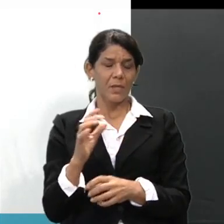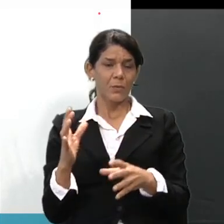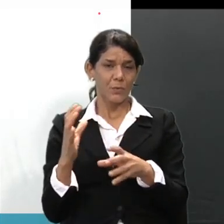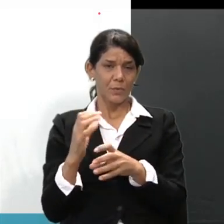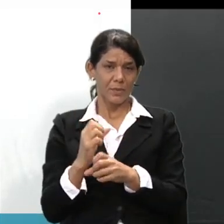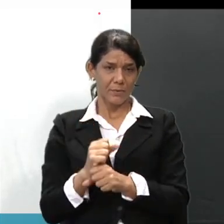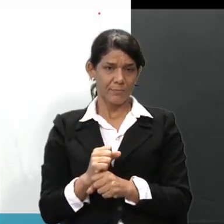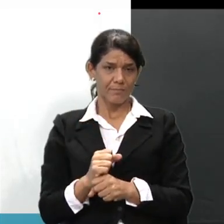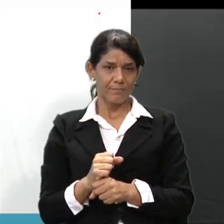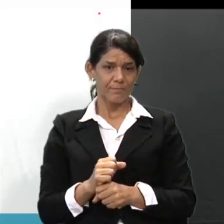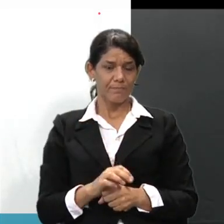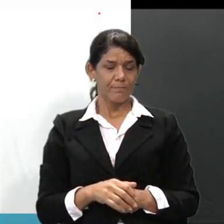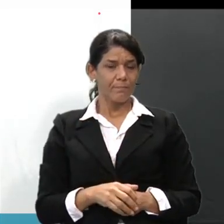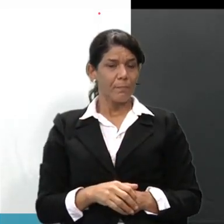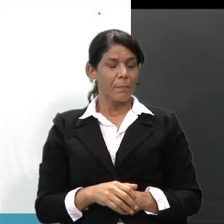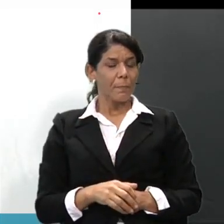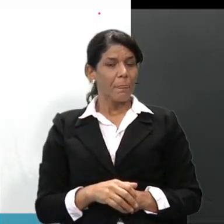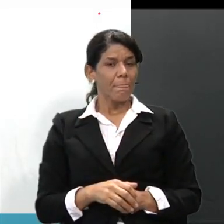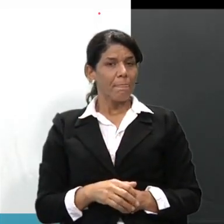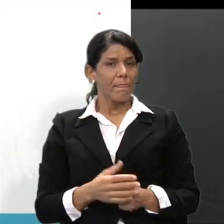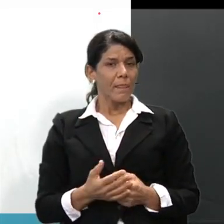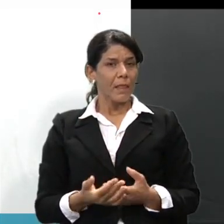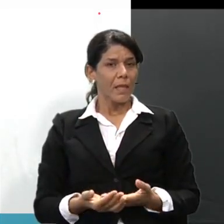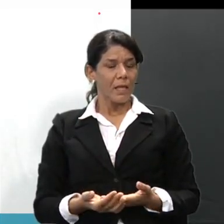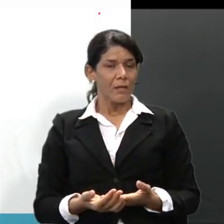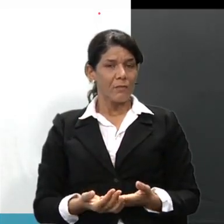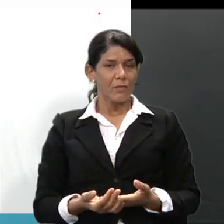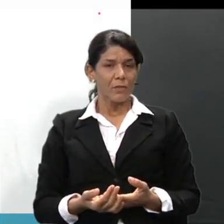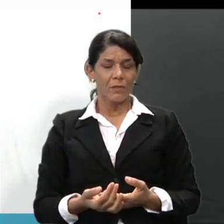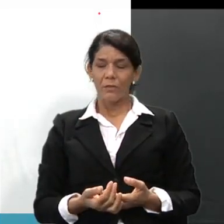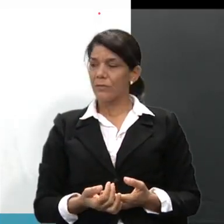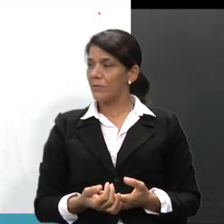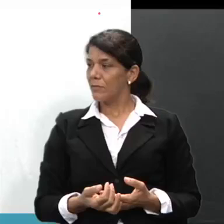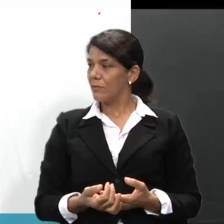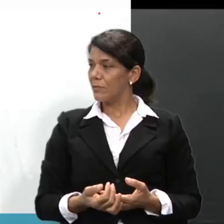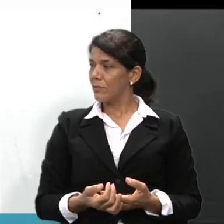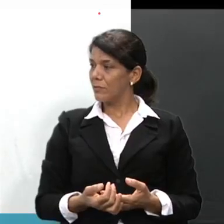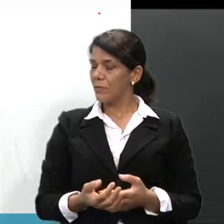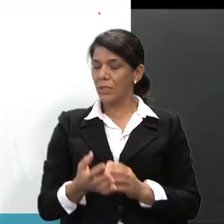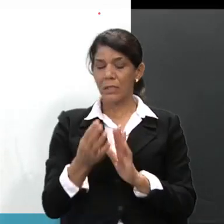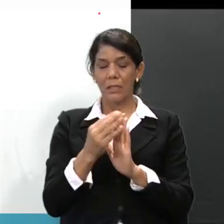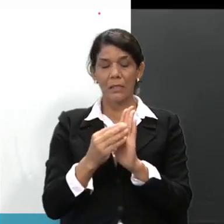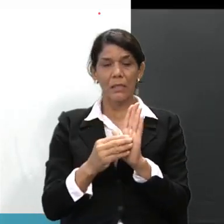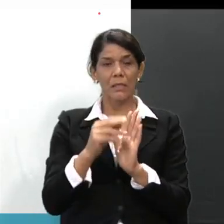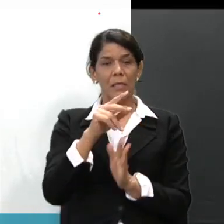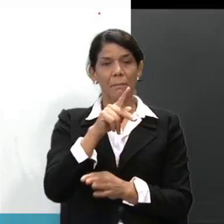total. Nesse sentido, então, vamos a essa situação. Foi prescrito penicilina